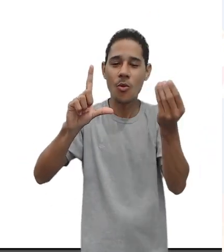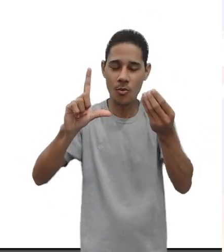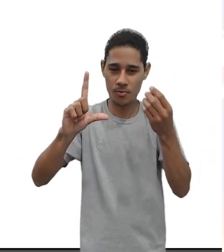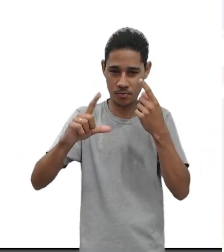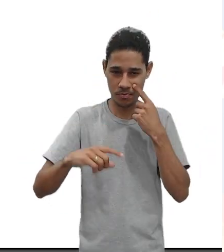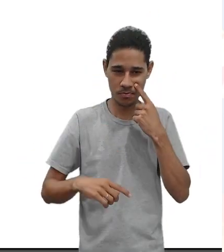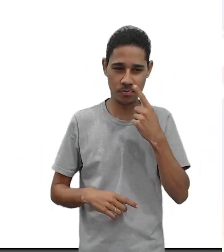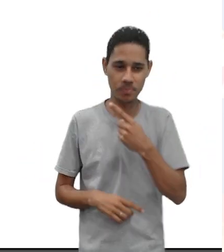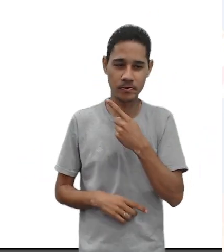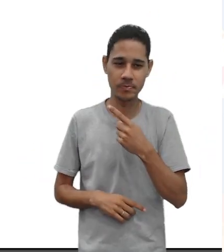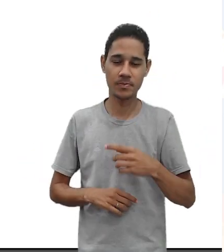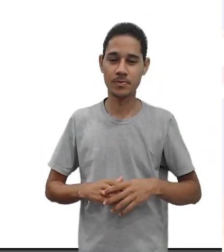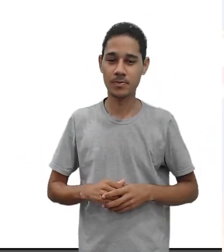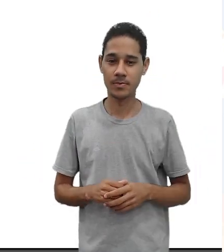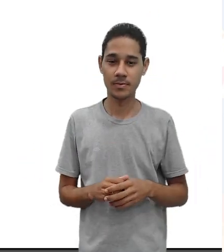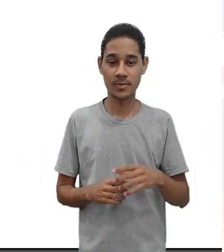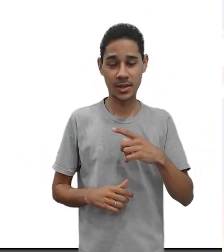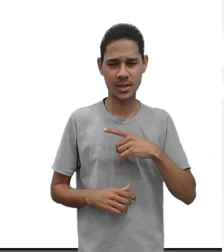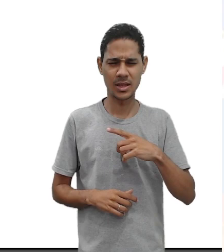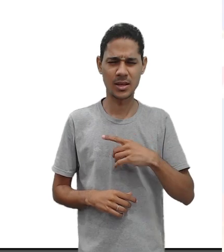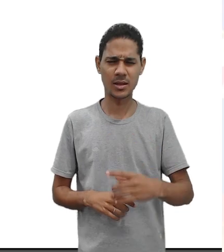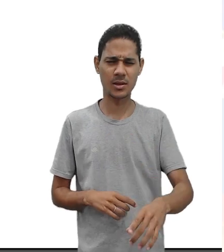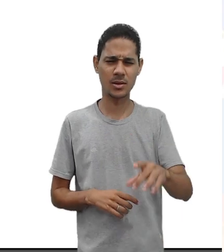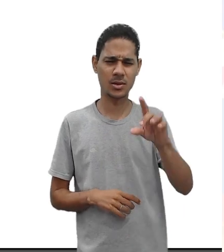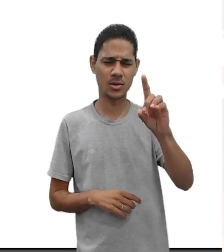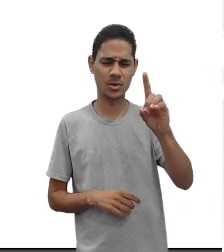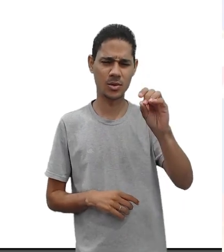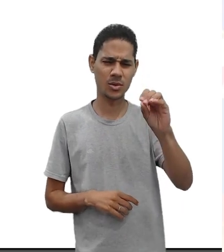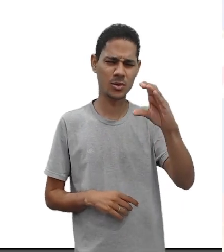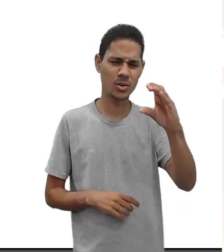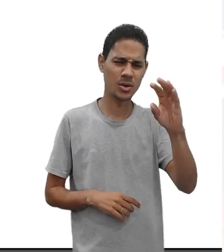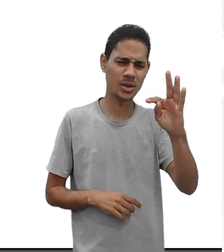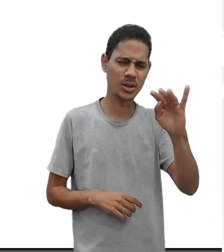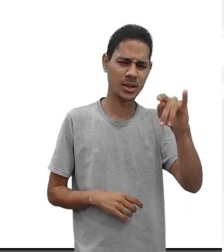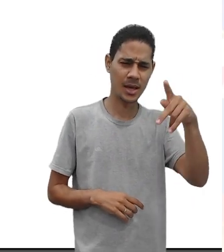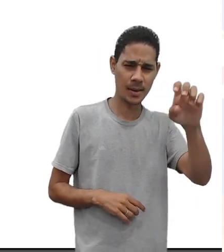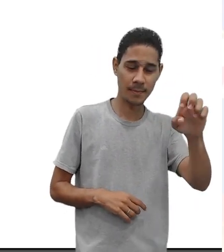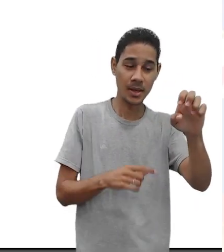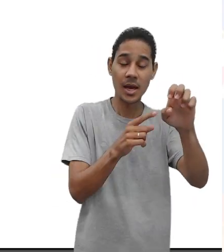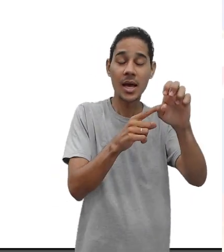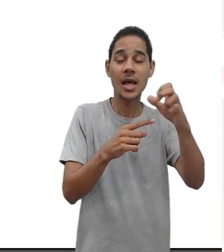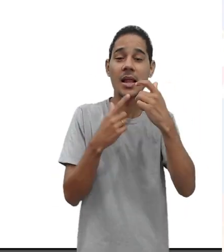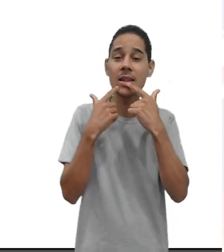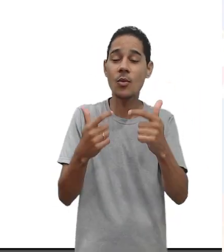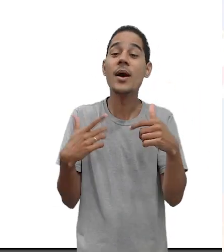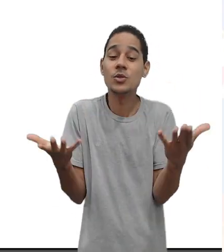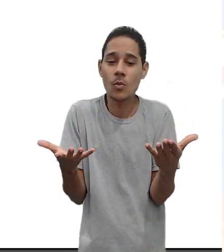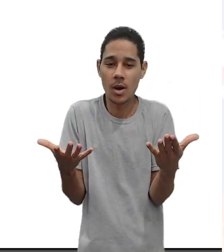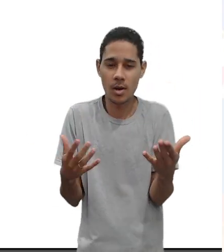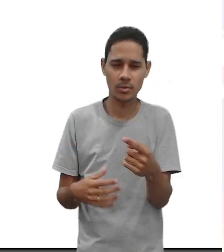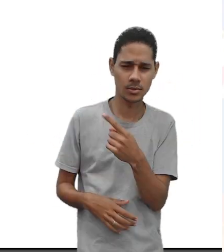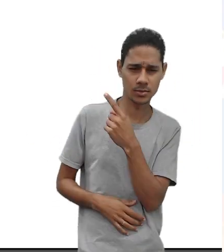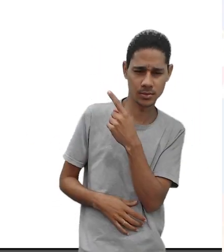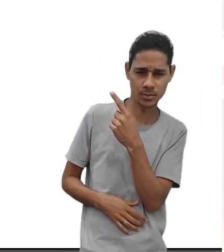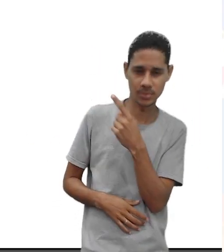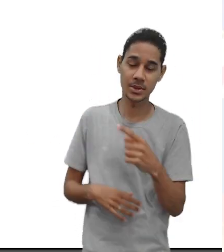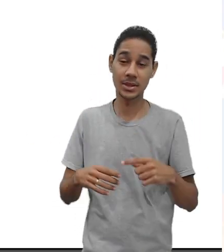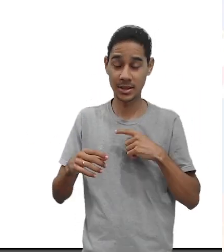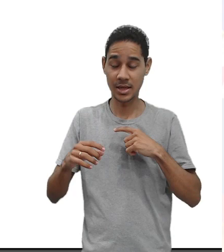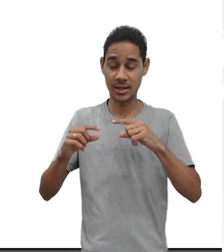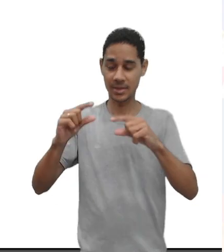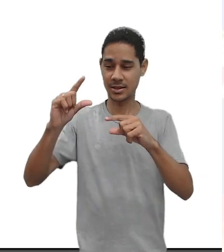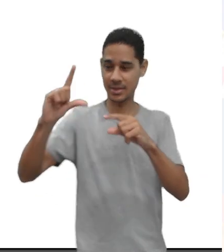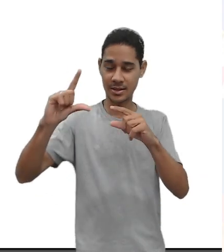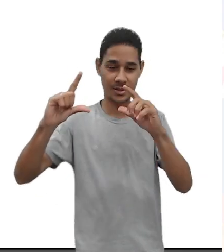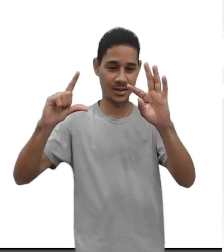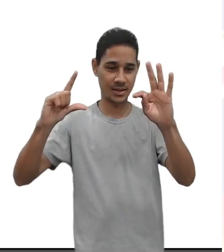HTML? A gente tem o doctype, né, ali no topo, definindo a linguagem. Nós temos a tag principal, que muitos